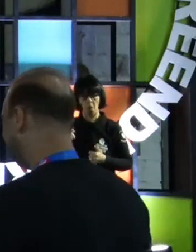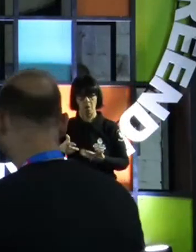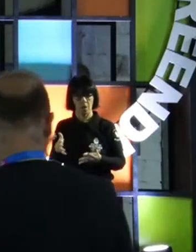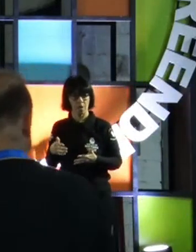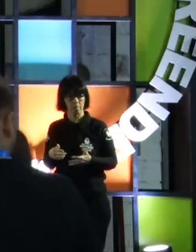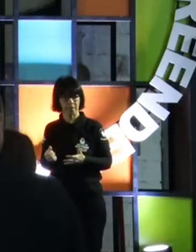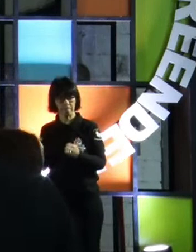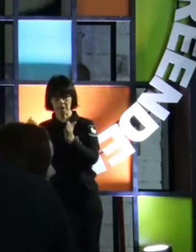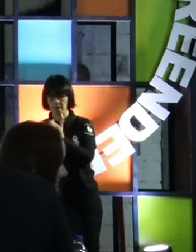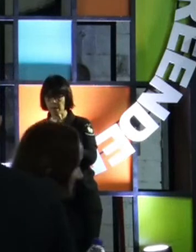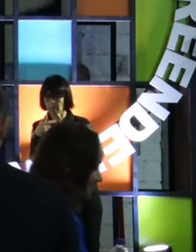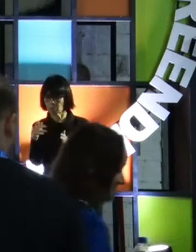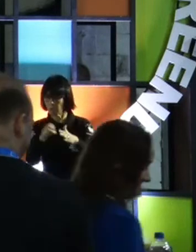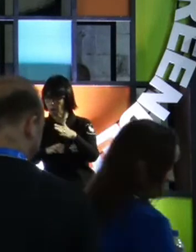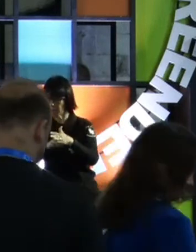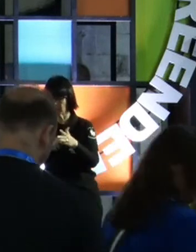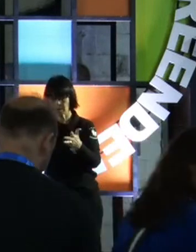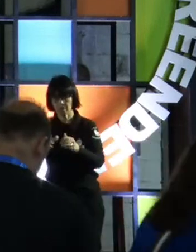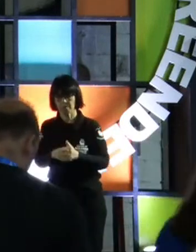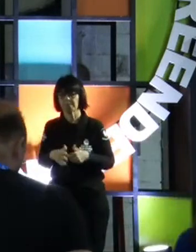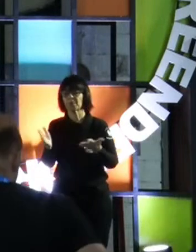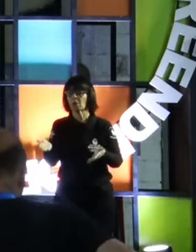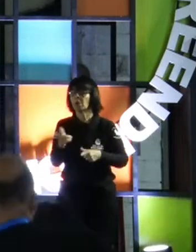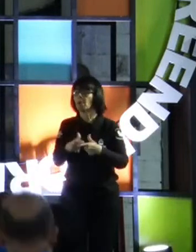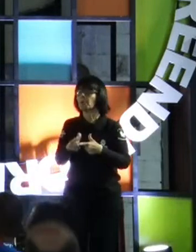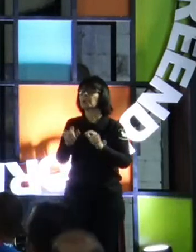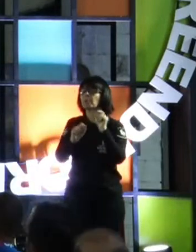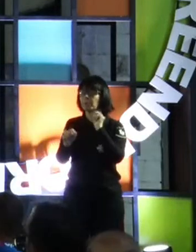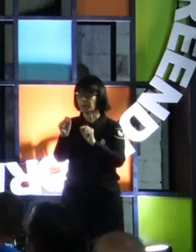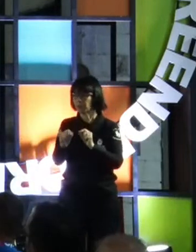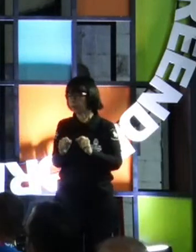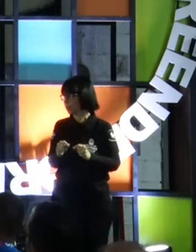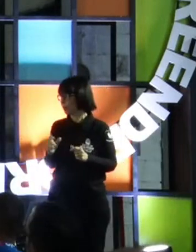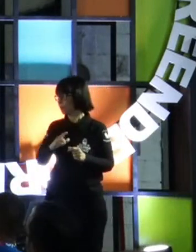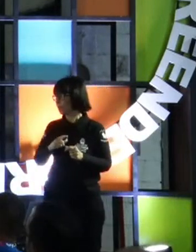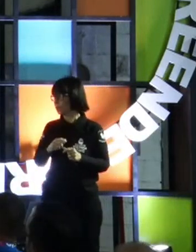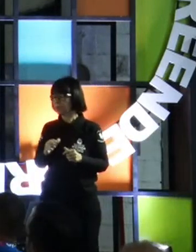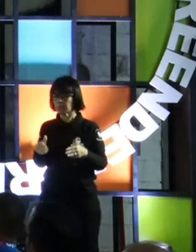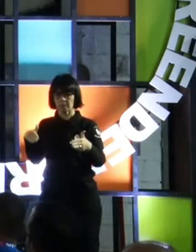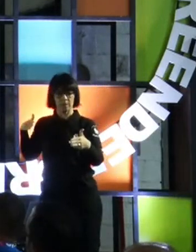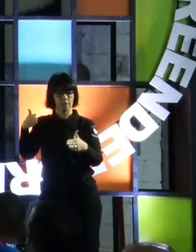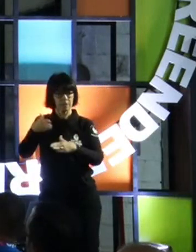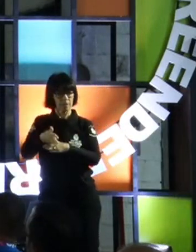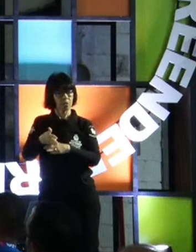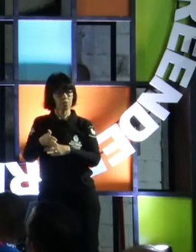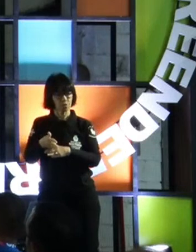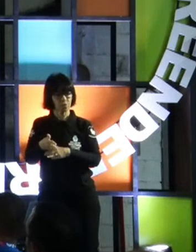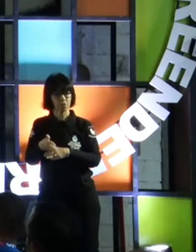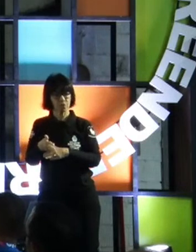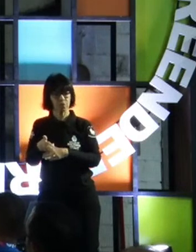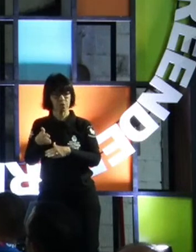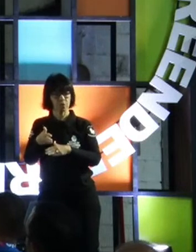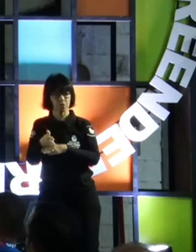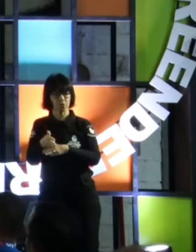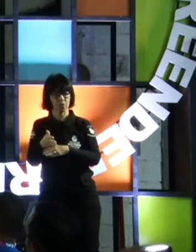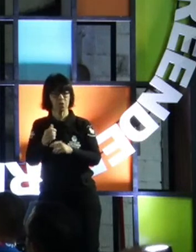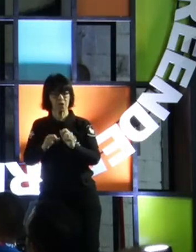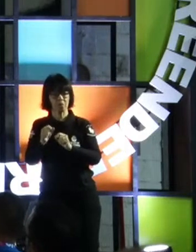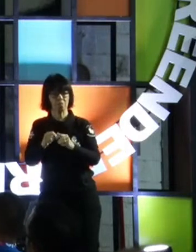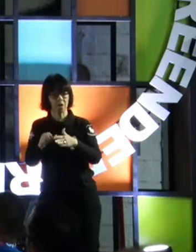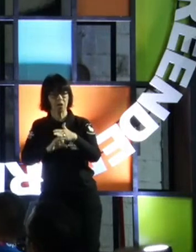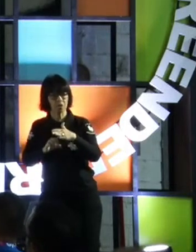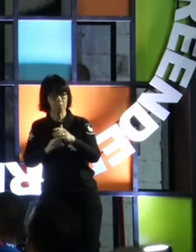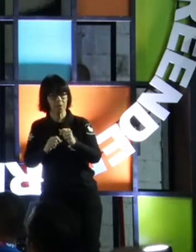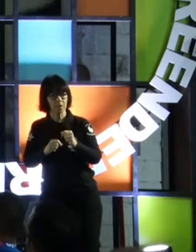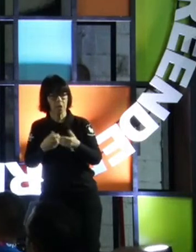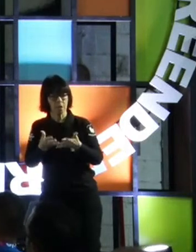sua patente, não. Vá, faça. Agora, o problema é o seguinte, é porque se chega um grande player, nem a demora, se chega um grande player, ele